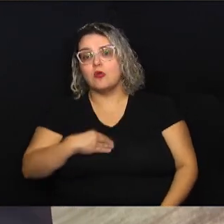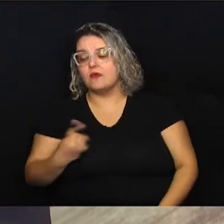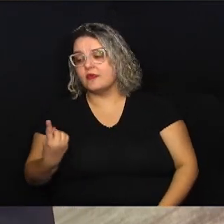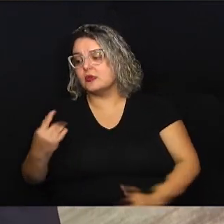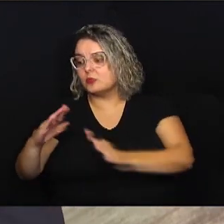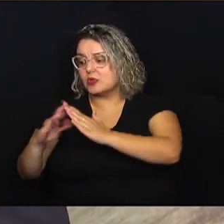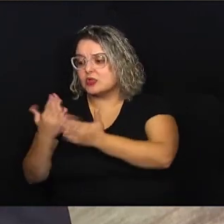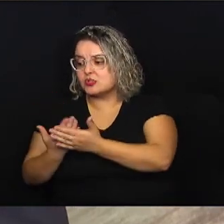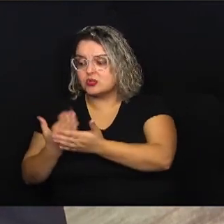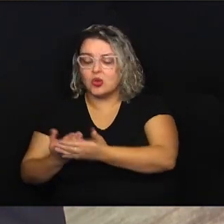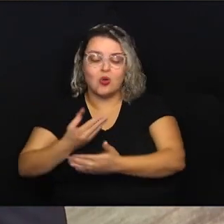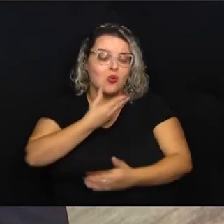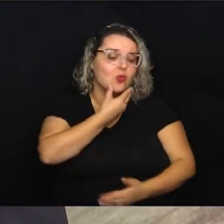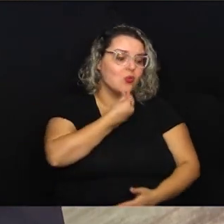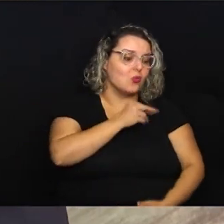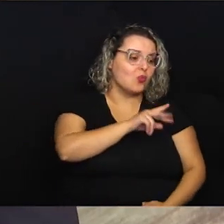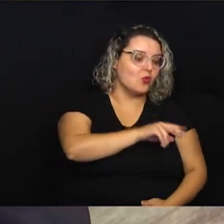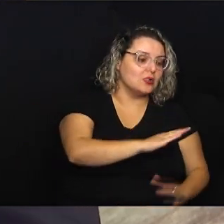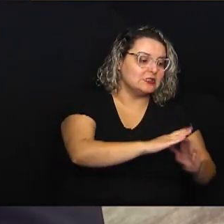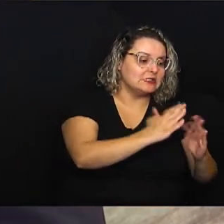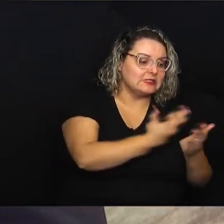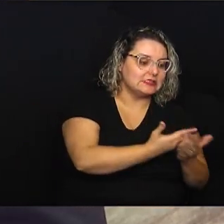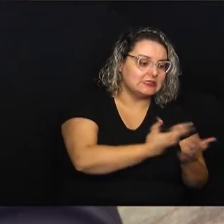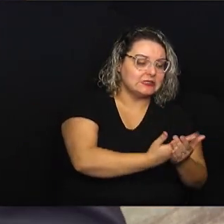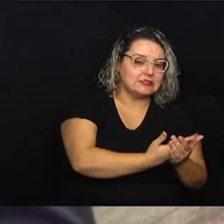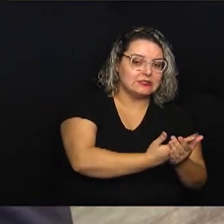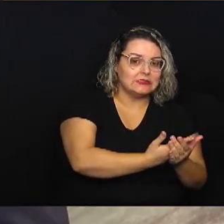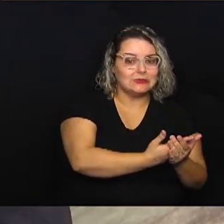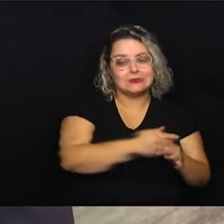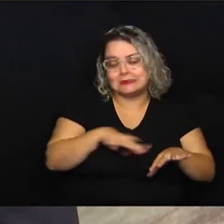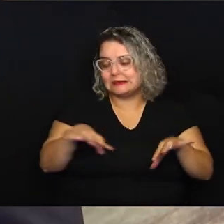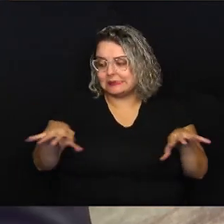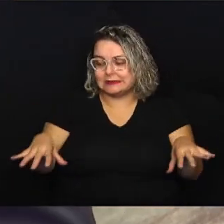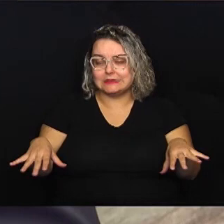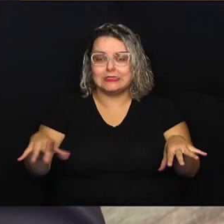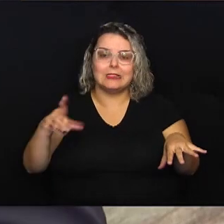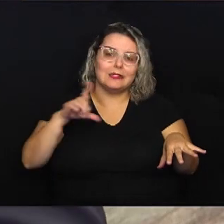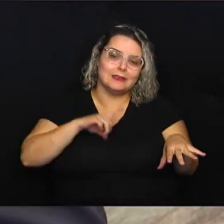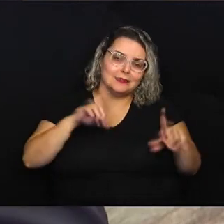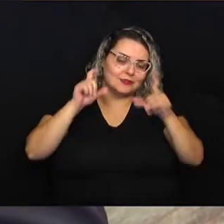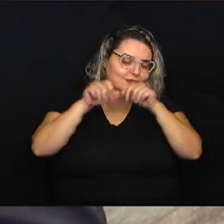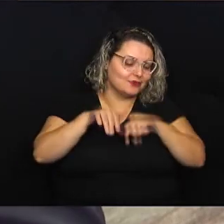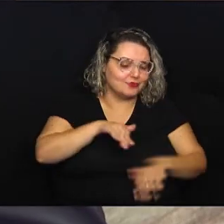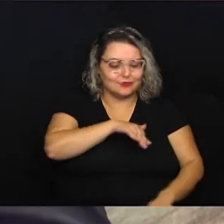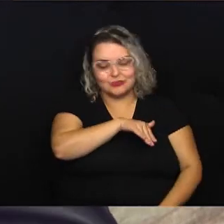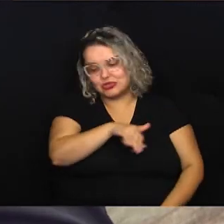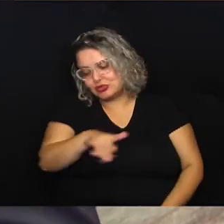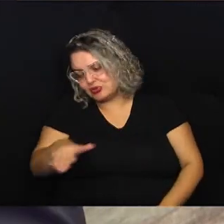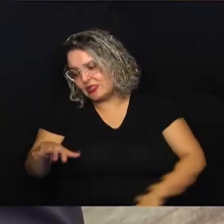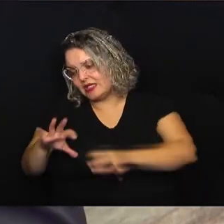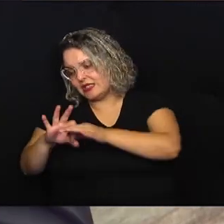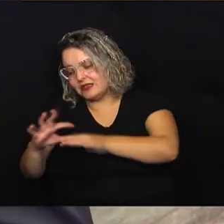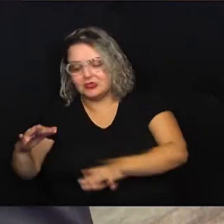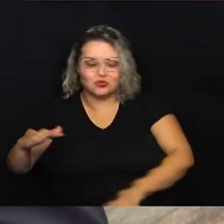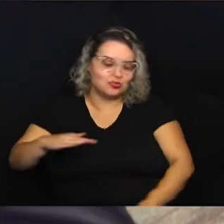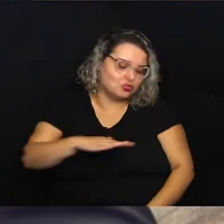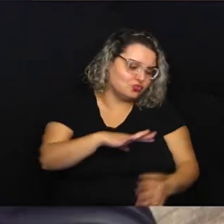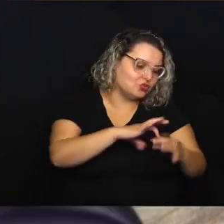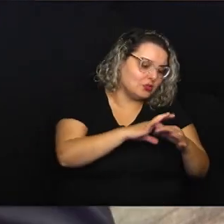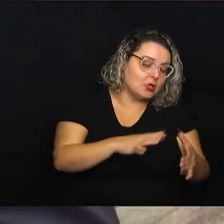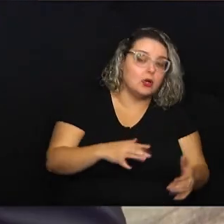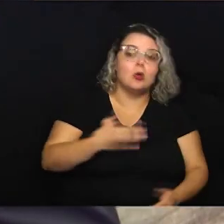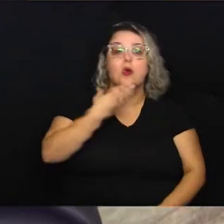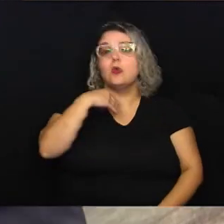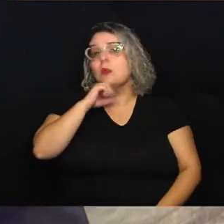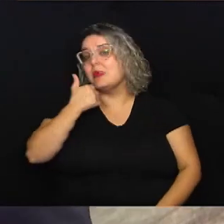o irmão está em outra, e você sabe que existe aí uma dificuldade no transporte, né? Os pais hoje trabalham o